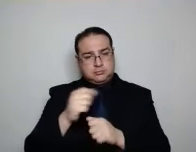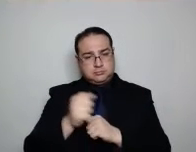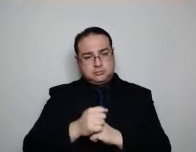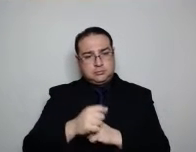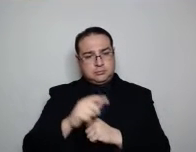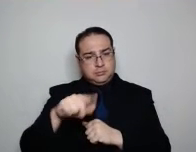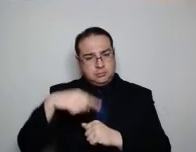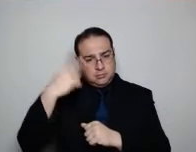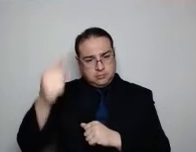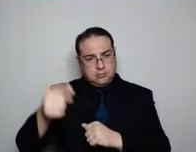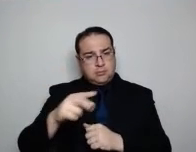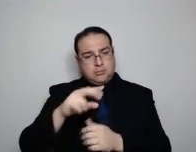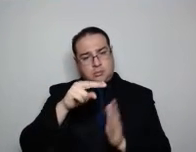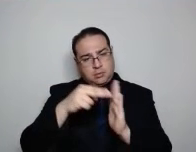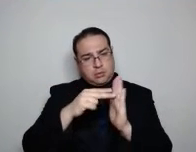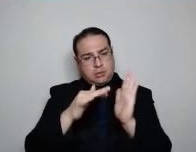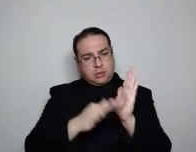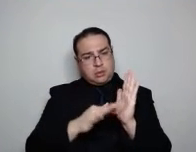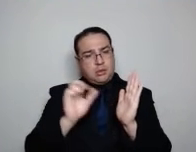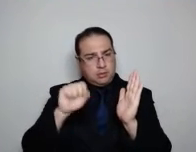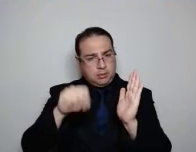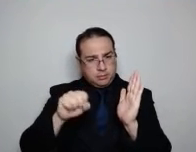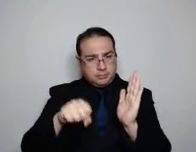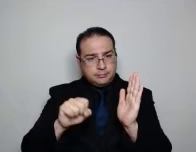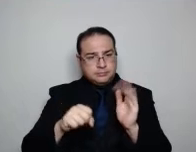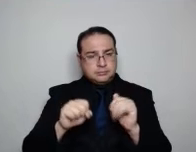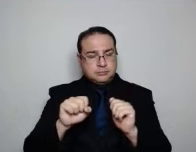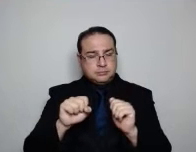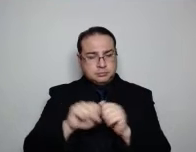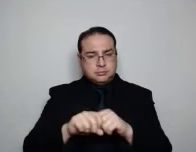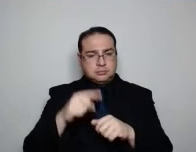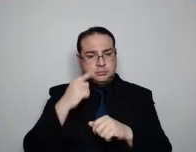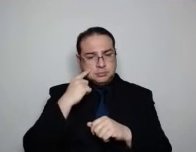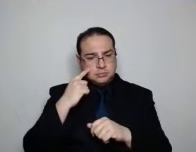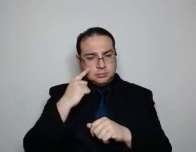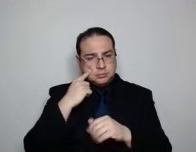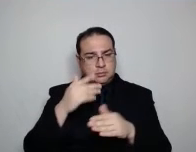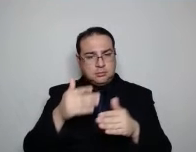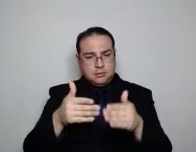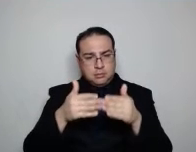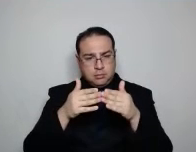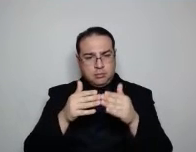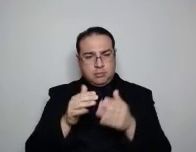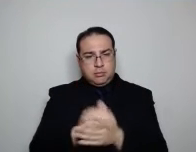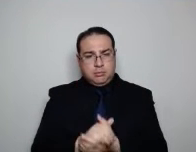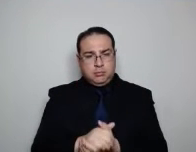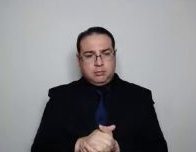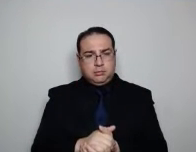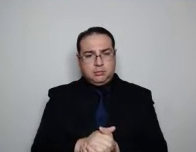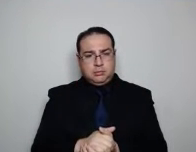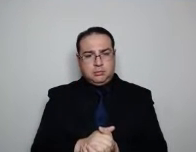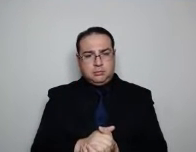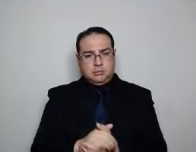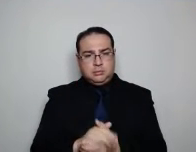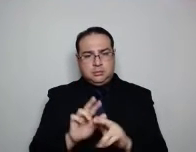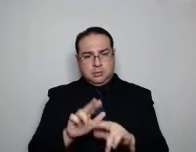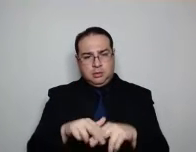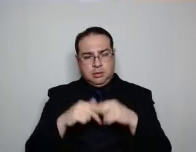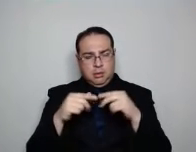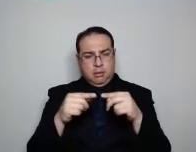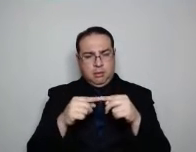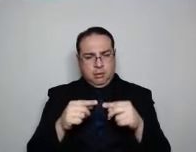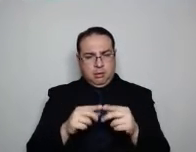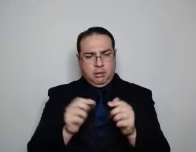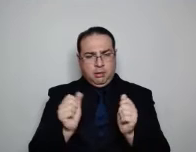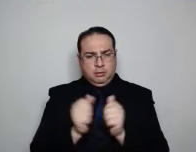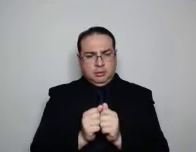notas, que estas sim podem ser objeto de cobrança. Por isso que eu estou mantendo a sentença na sua integralidade, porque a